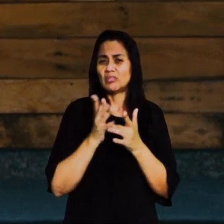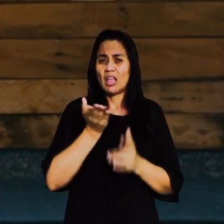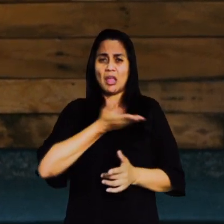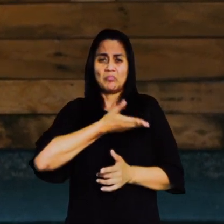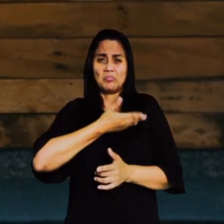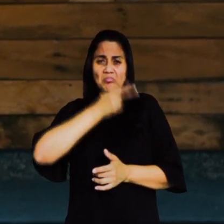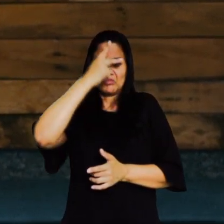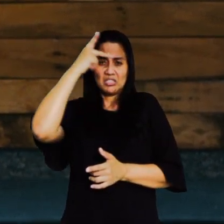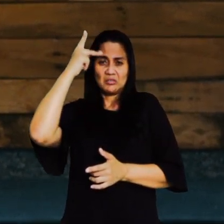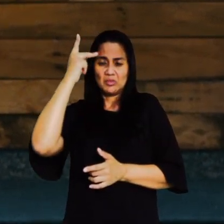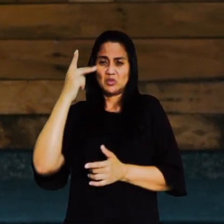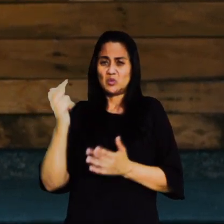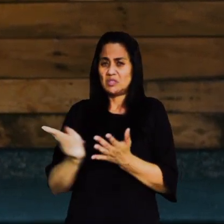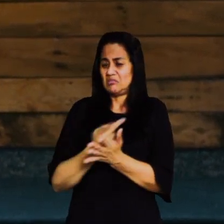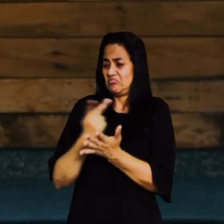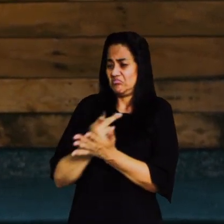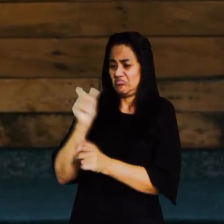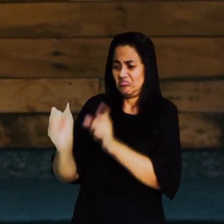E presta atenção.